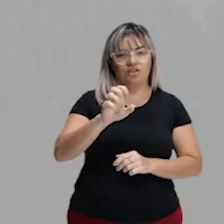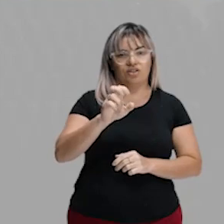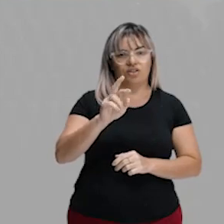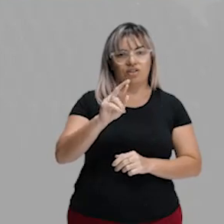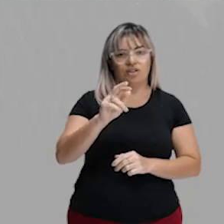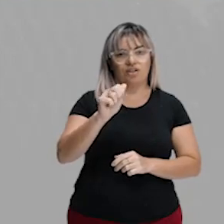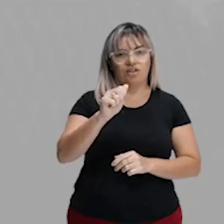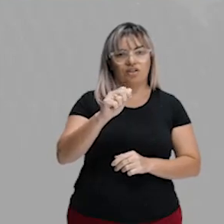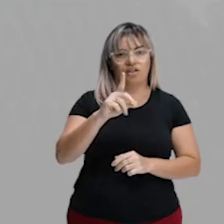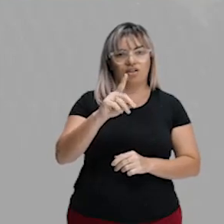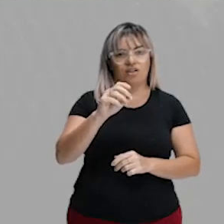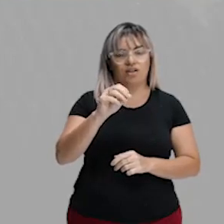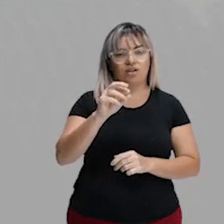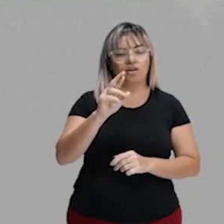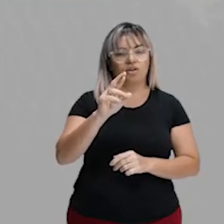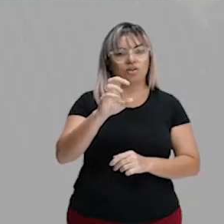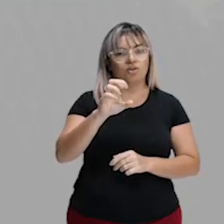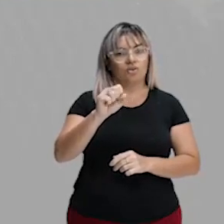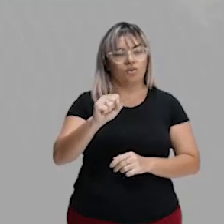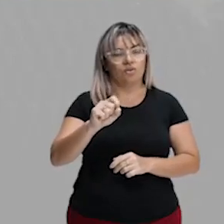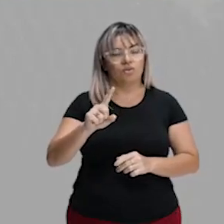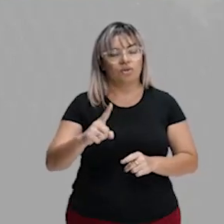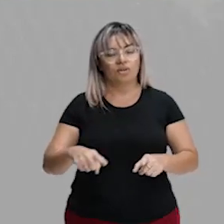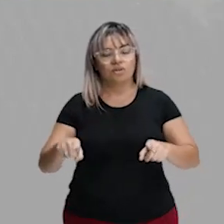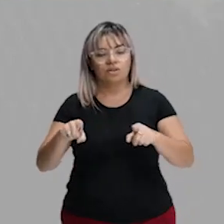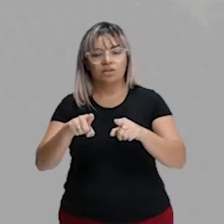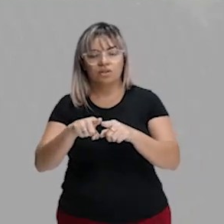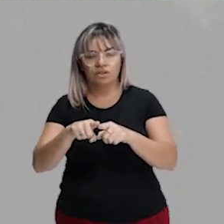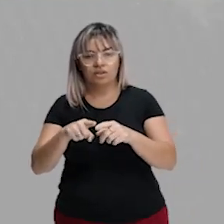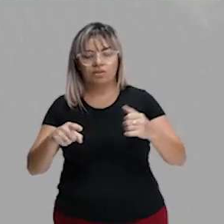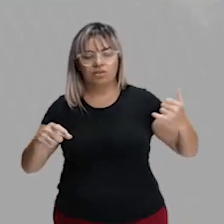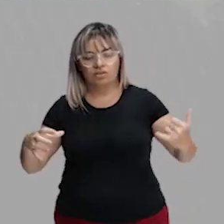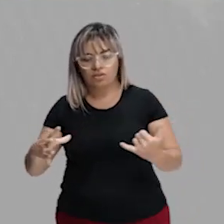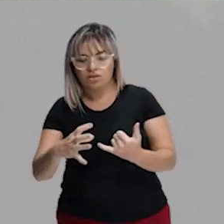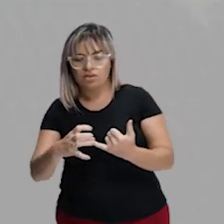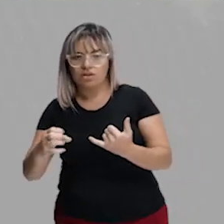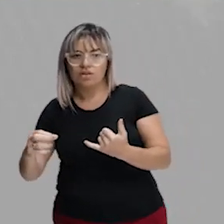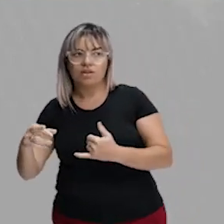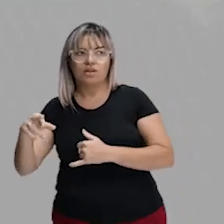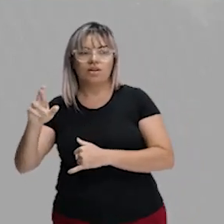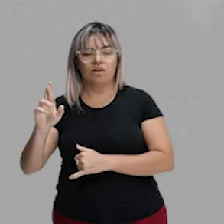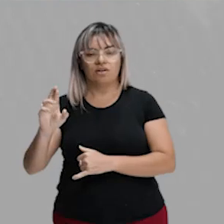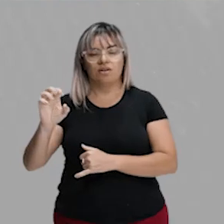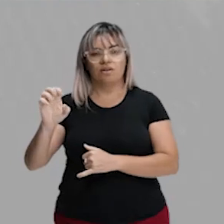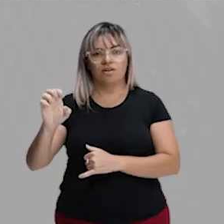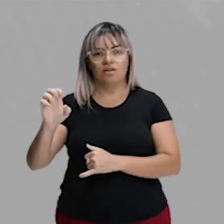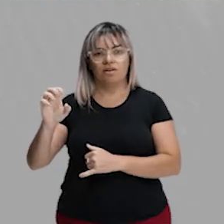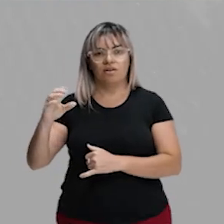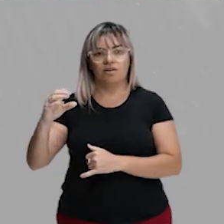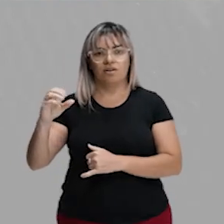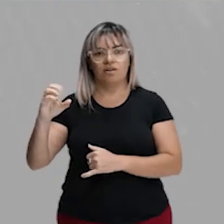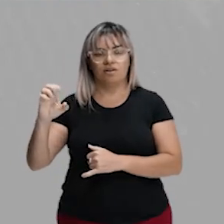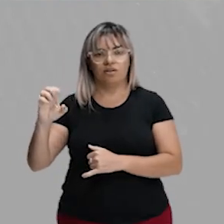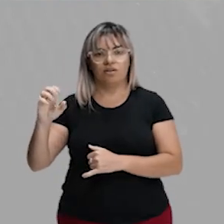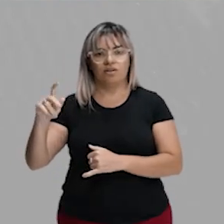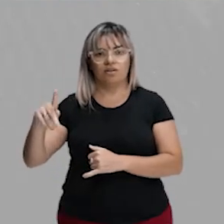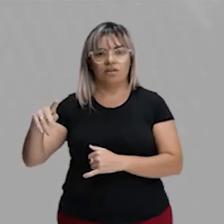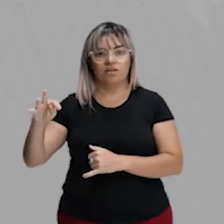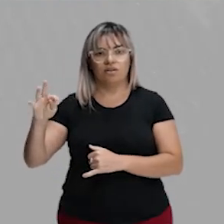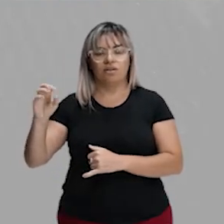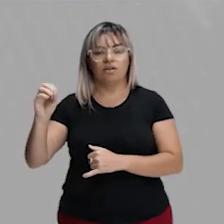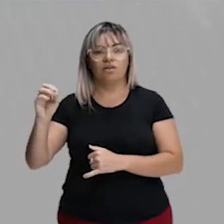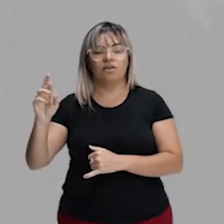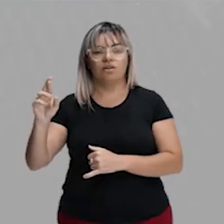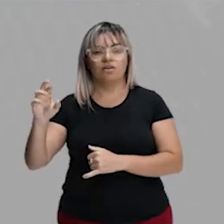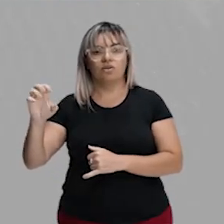Então esse é um dos últimos conteúdos da parte lá de eletrostática e eletrodinâmica. A primeira parte aí desses estudos que envolve